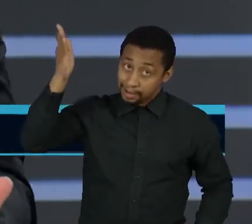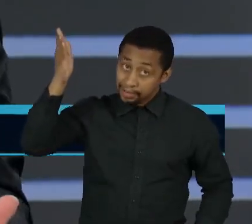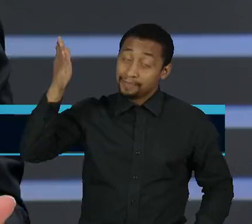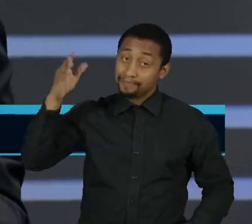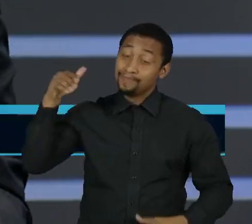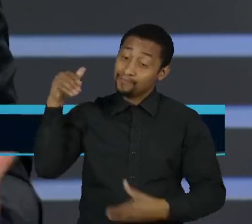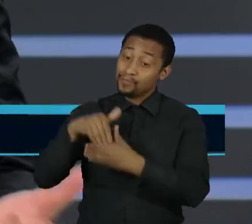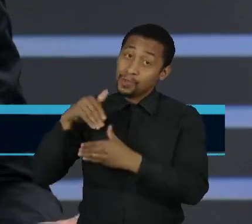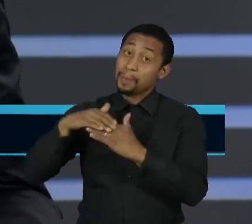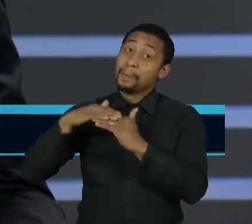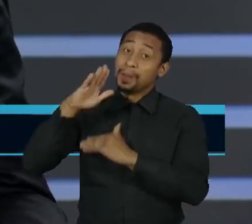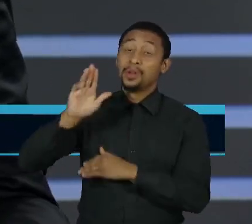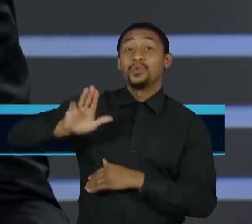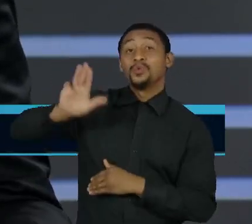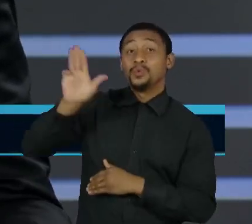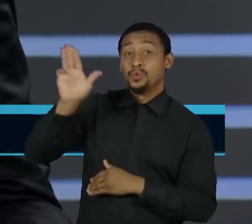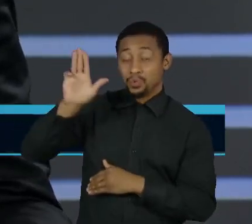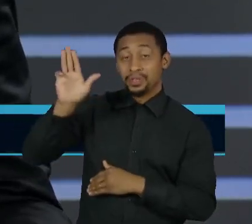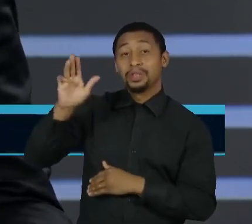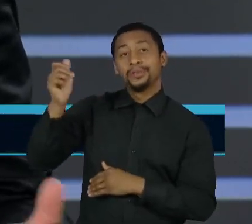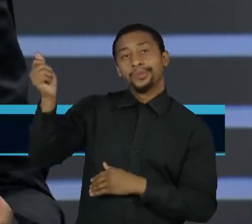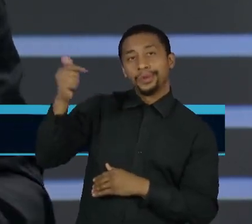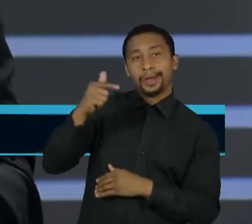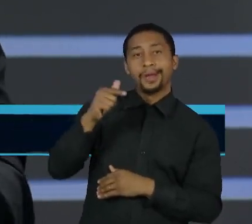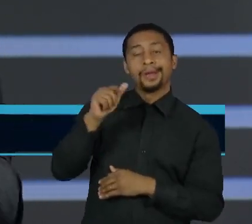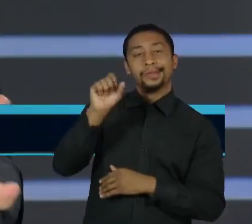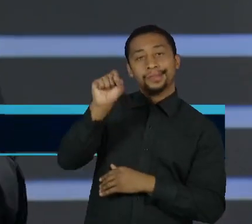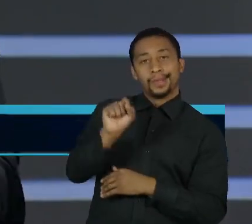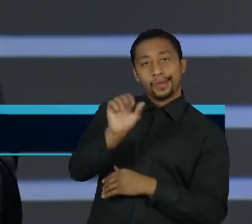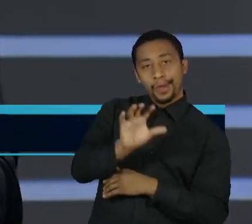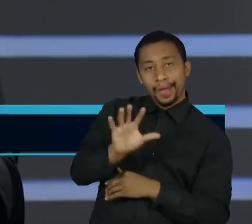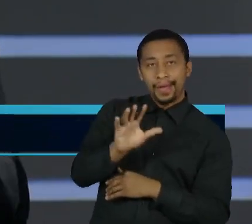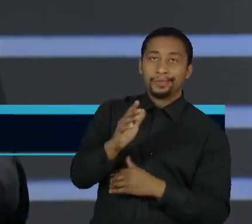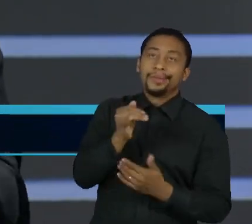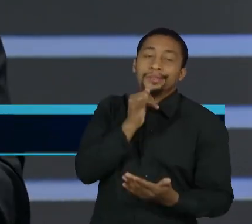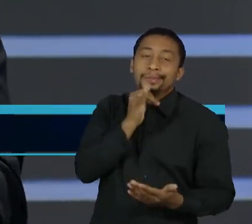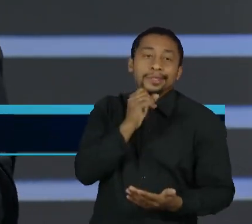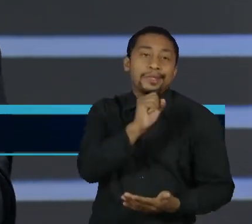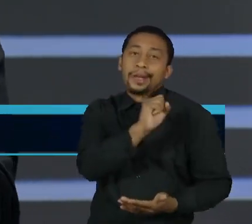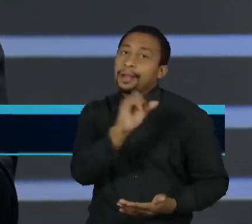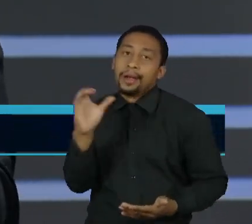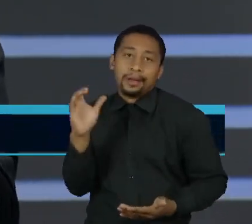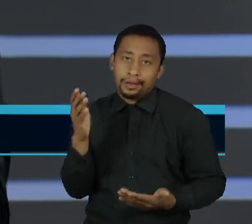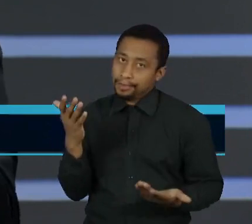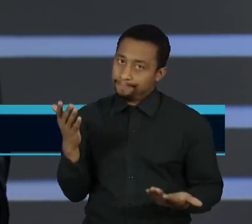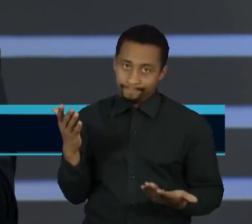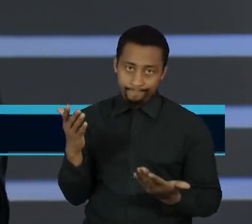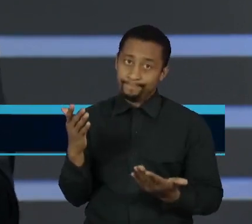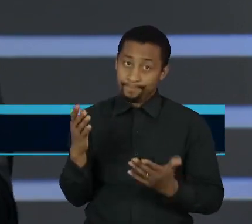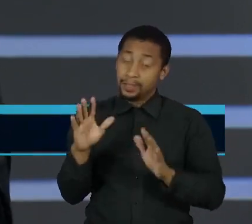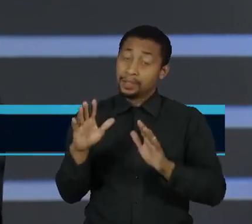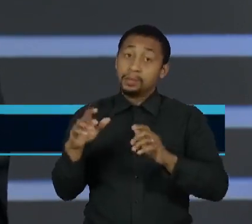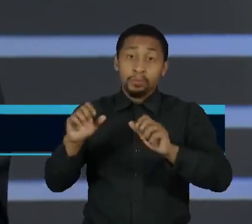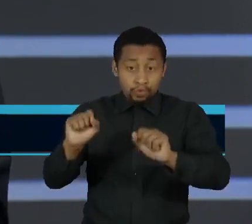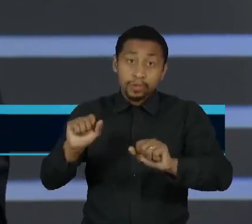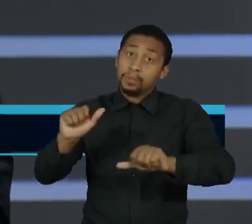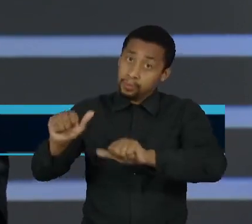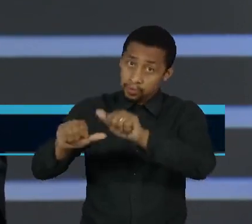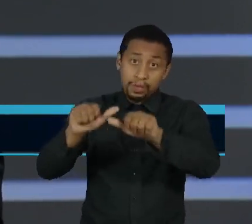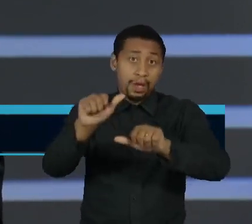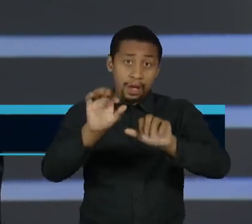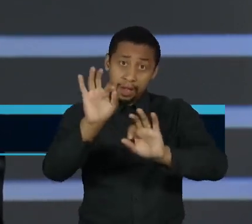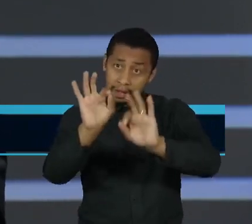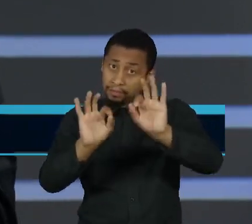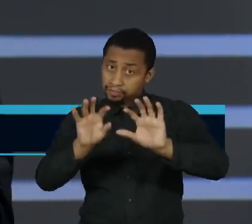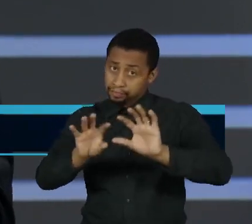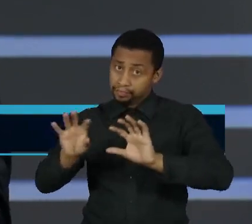do que no Centro-Oeste e do que em Santa Catarina, por exemplo, né? Então você tem mudanças, né, que poderiam alterar o jogo político. Agora, tem